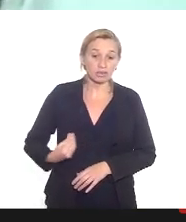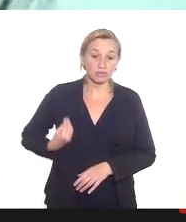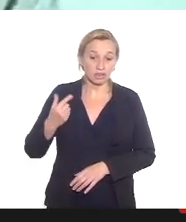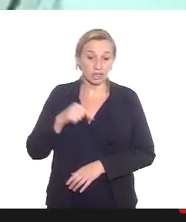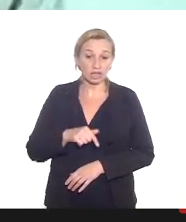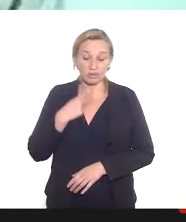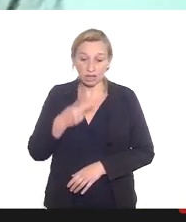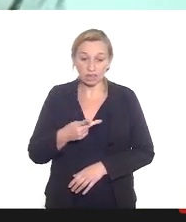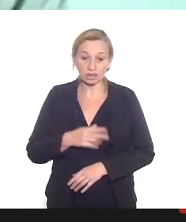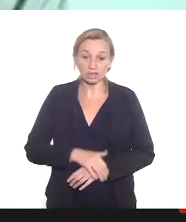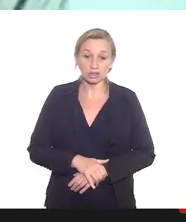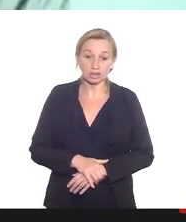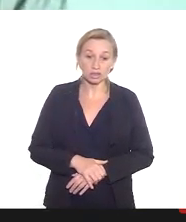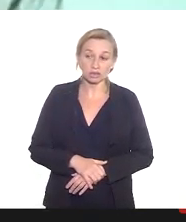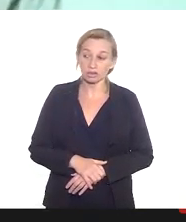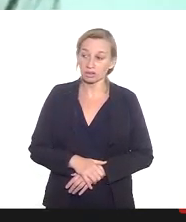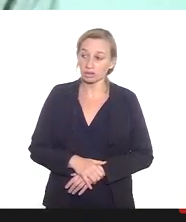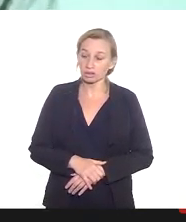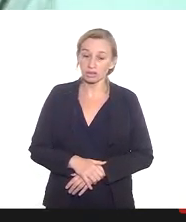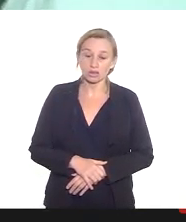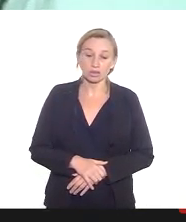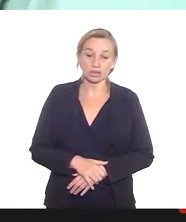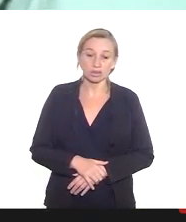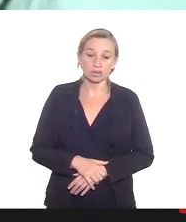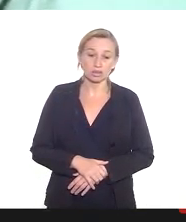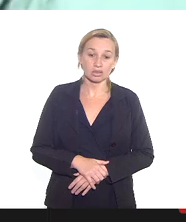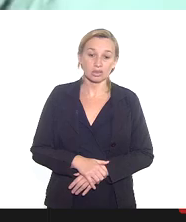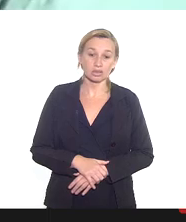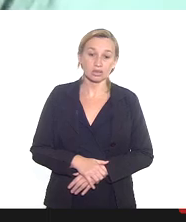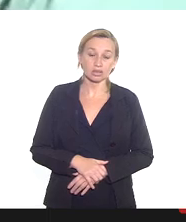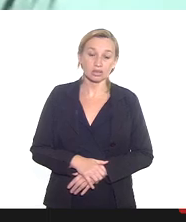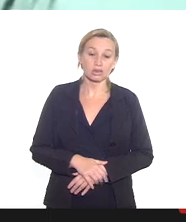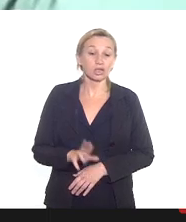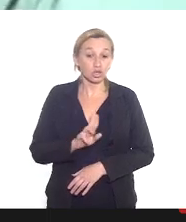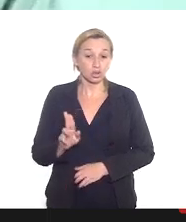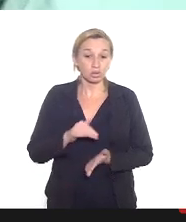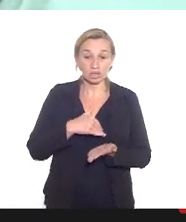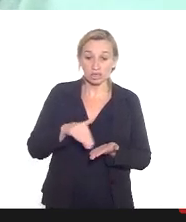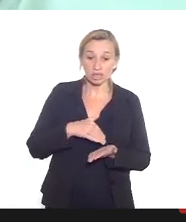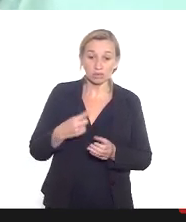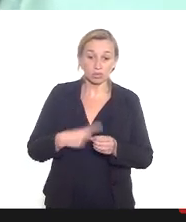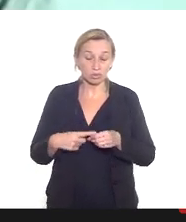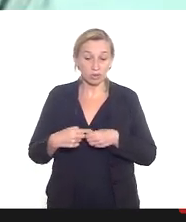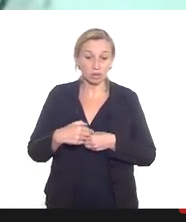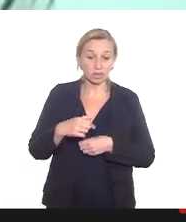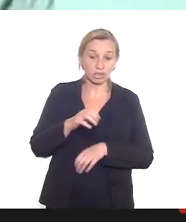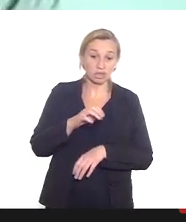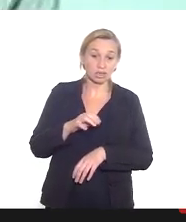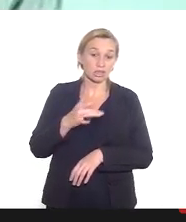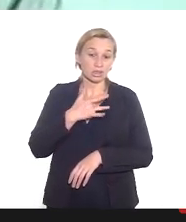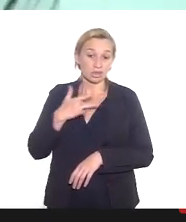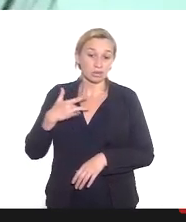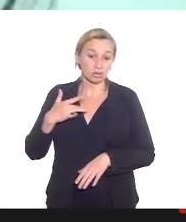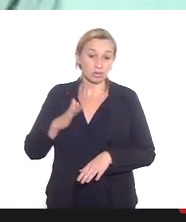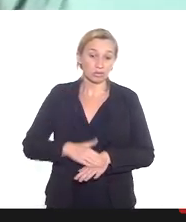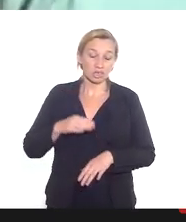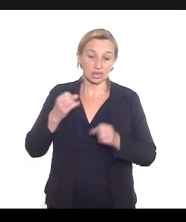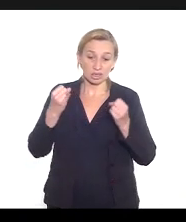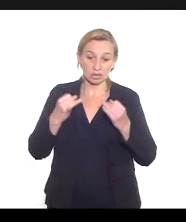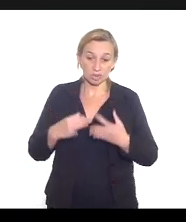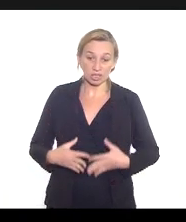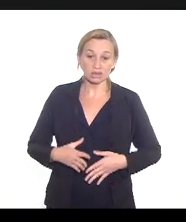aqui eu estou descendo estou aqui à disposição para em nome da Secretaria Municipal de Saúde para maiores esclarecimentos